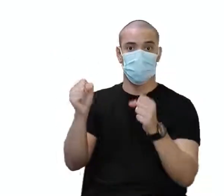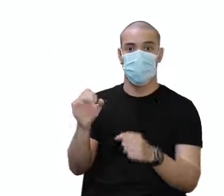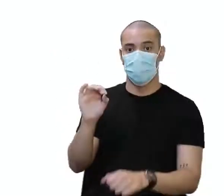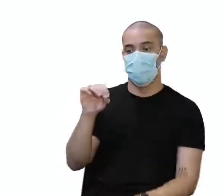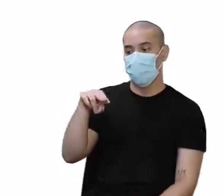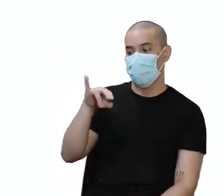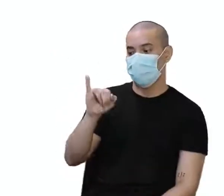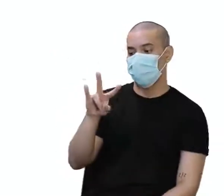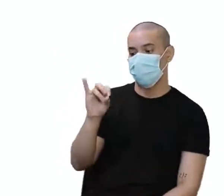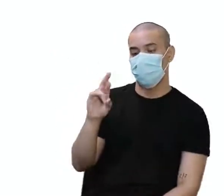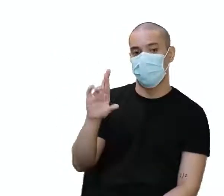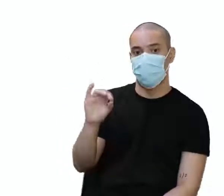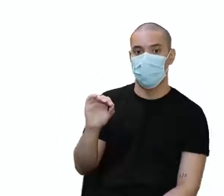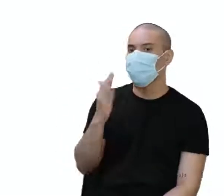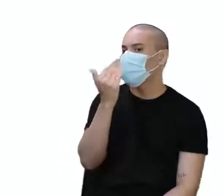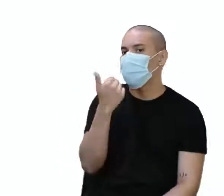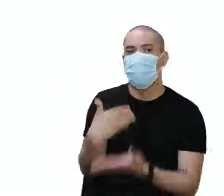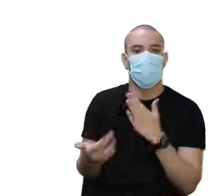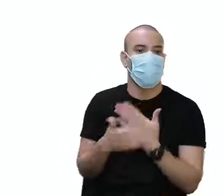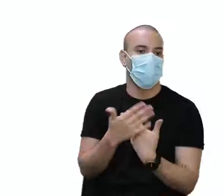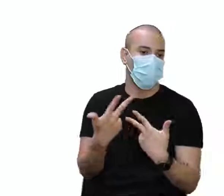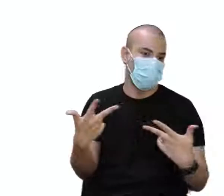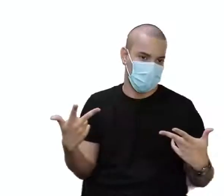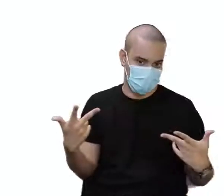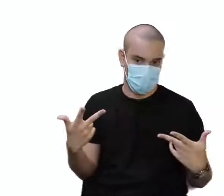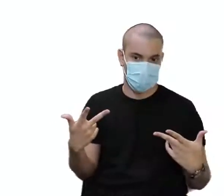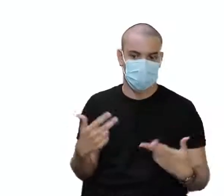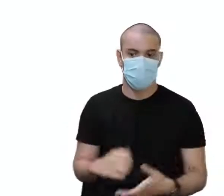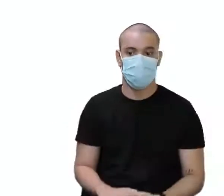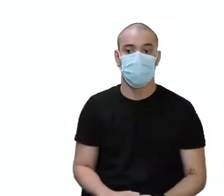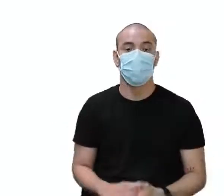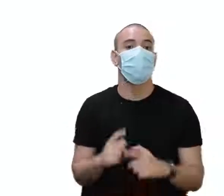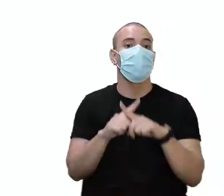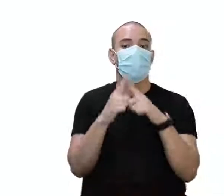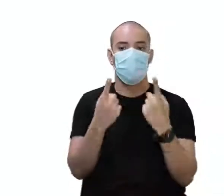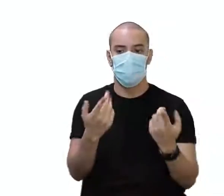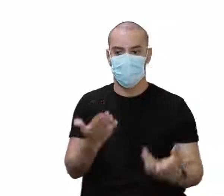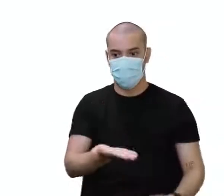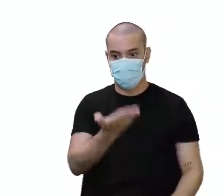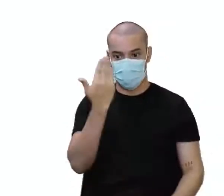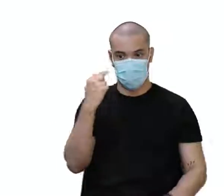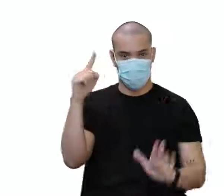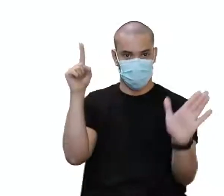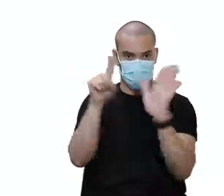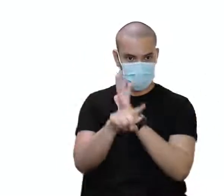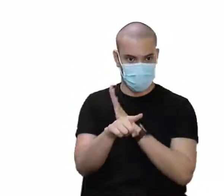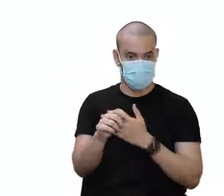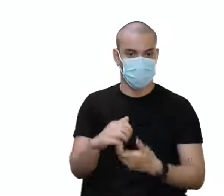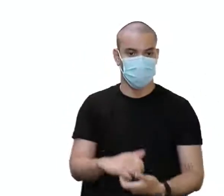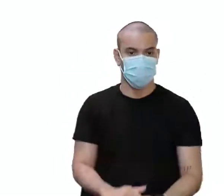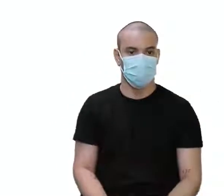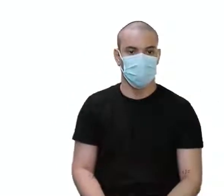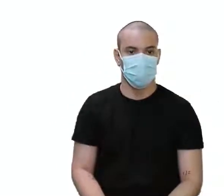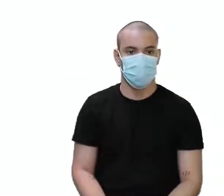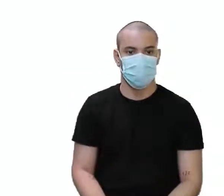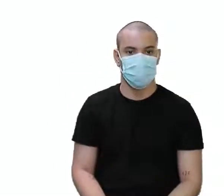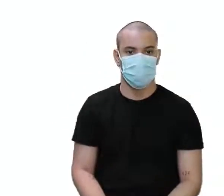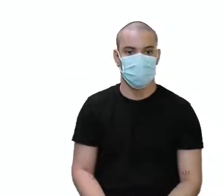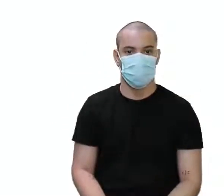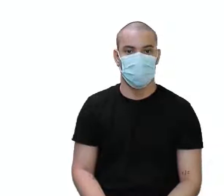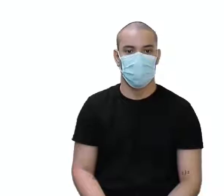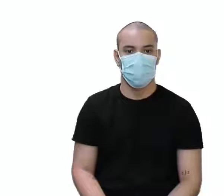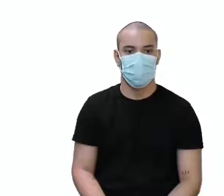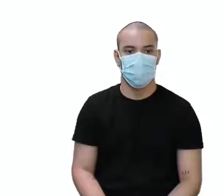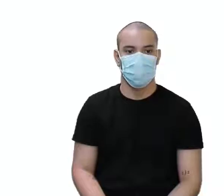onívoro também ou um outro carnívoro que seja, tá bom? Mas vamos lá então para as questões. Olha lá. Eita, aí